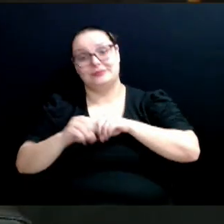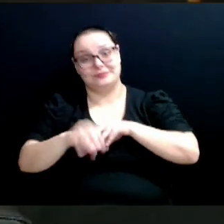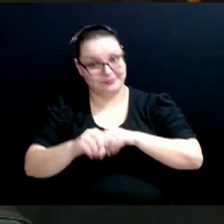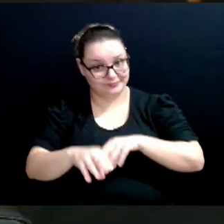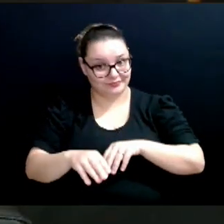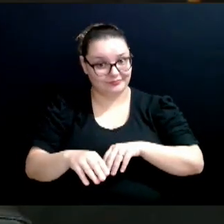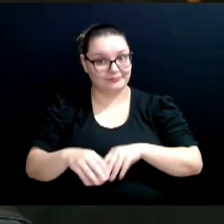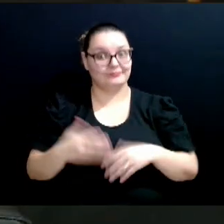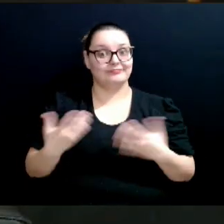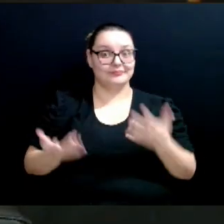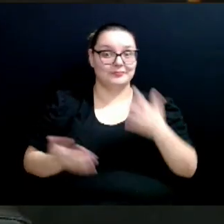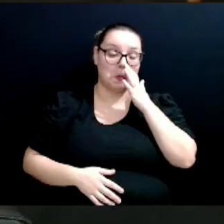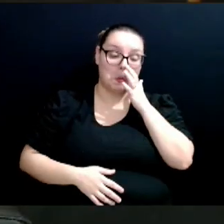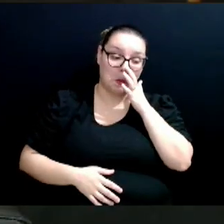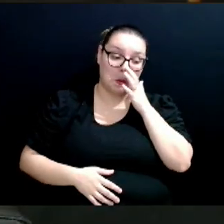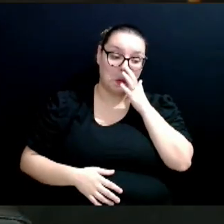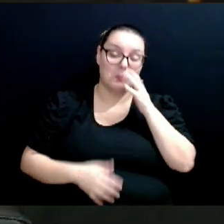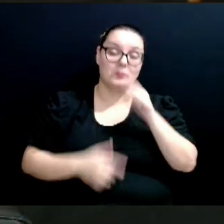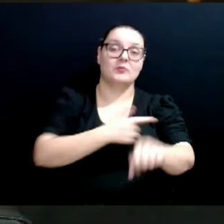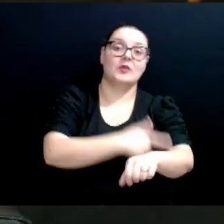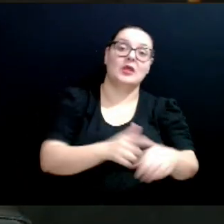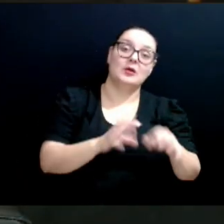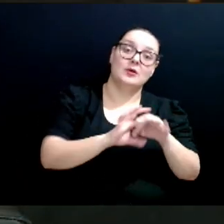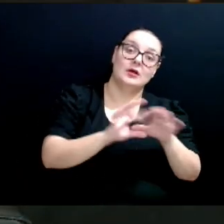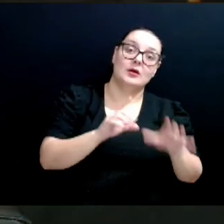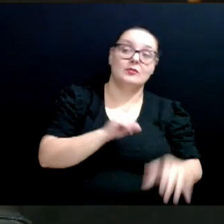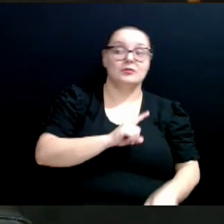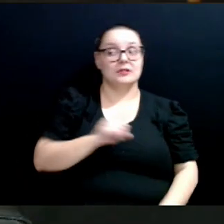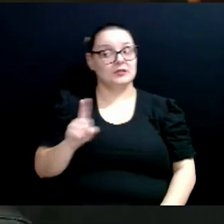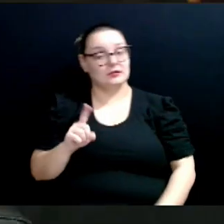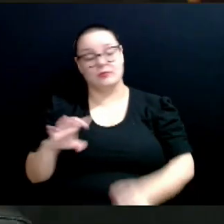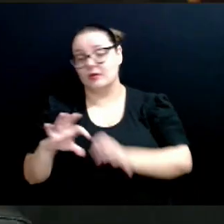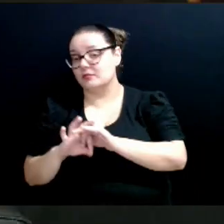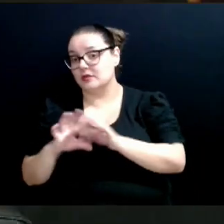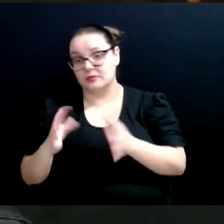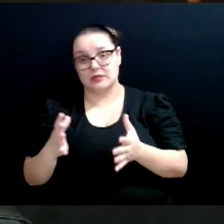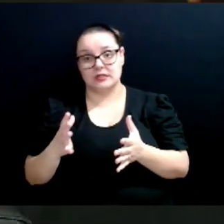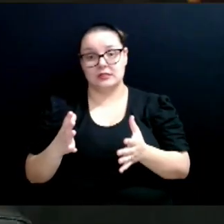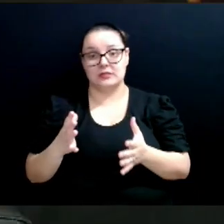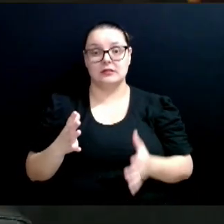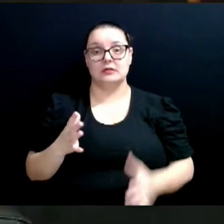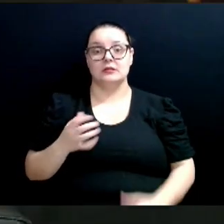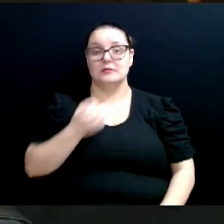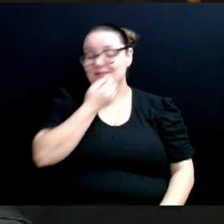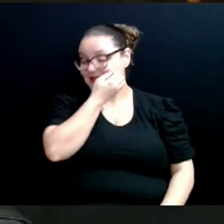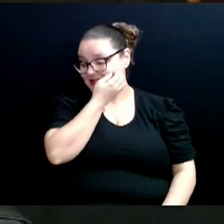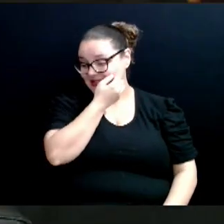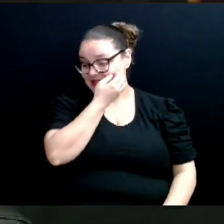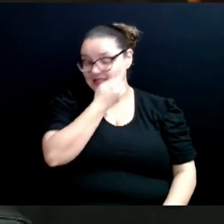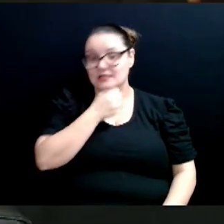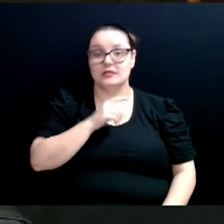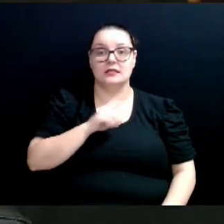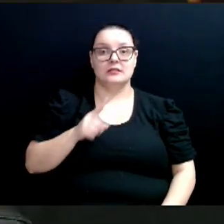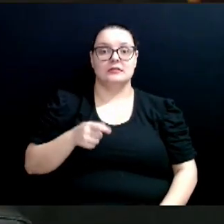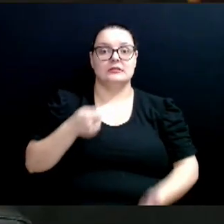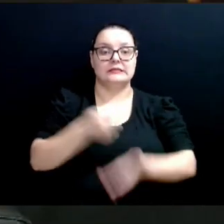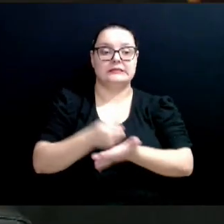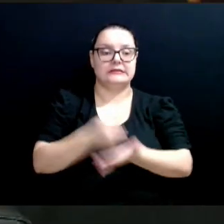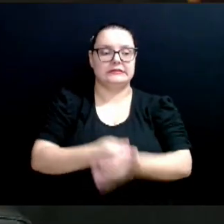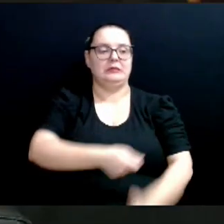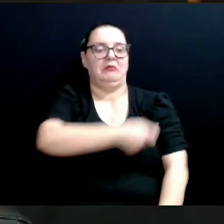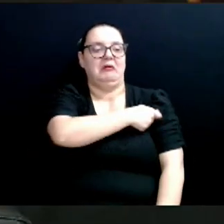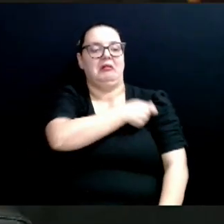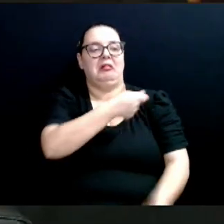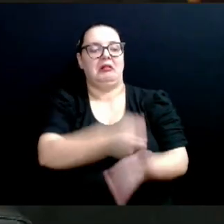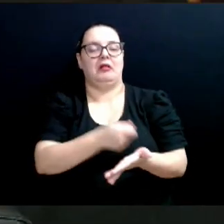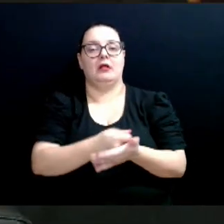que é permitido, o que não é, mas sem recorrer aí ao autoritarismo, né? No ambiente familiar,